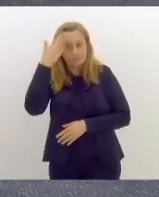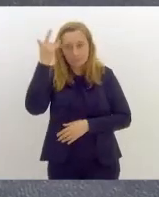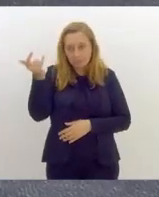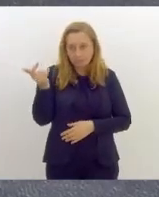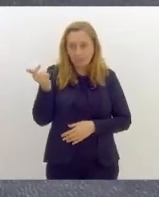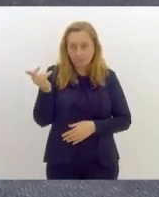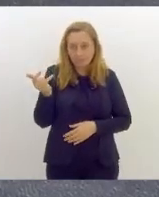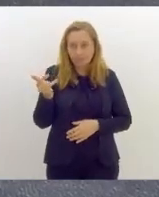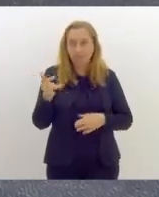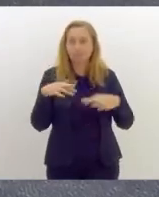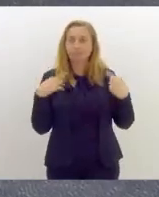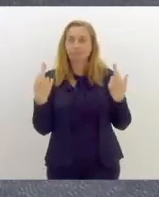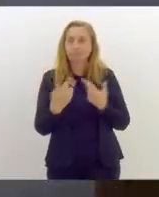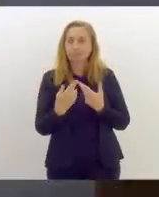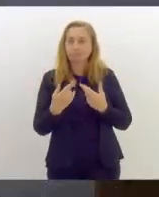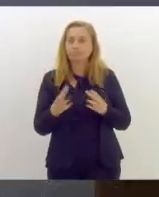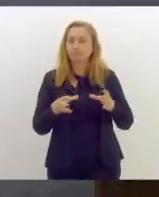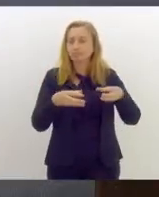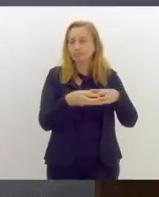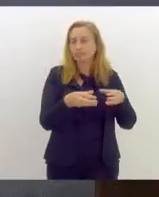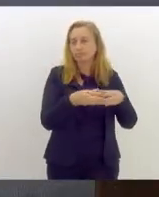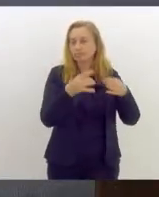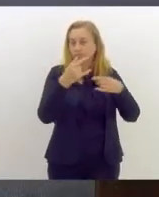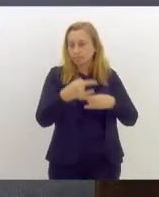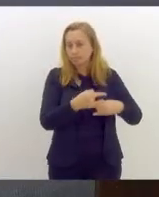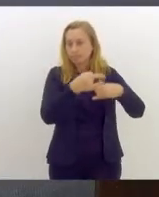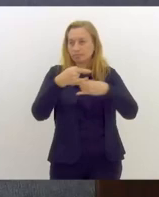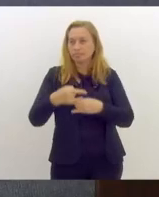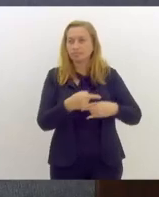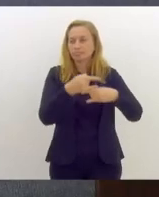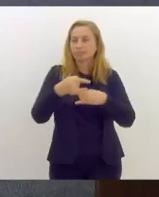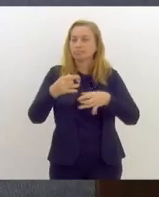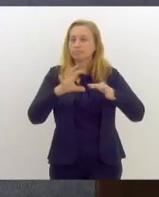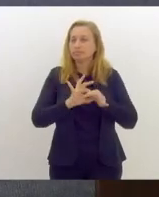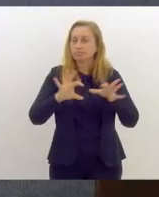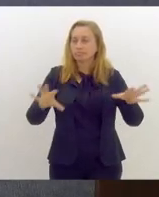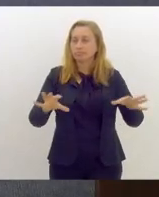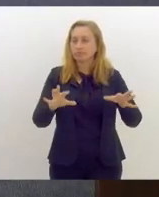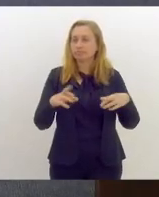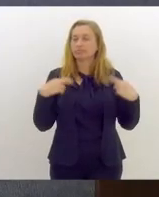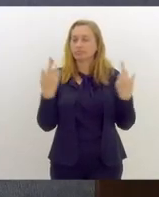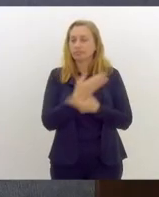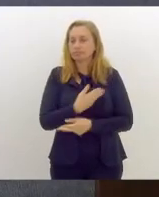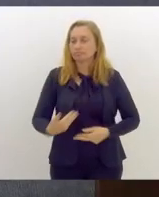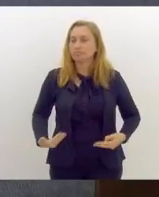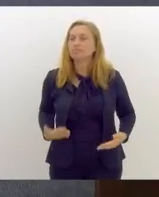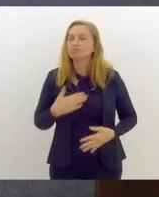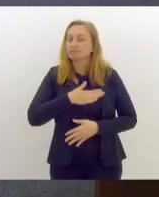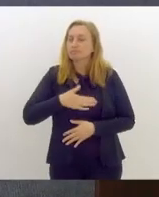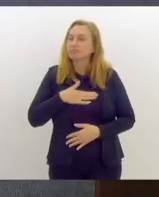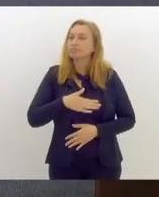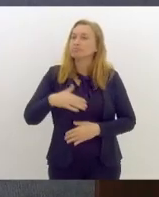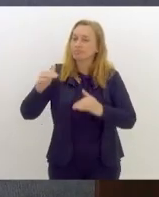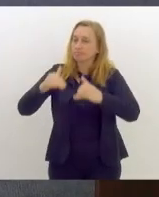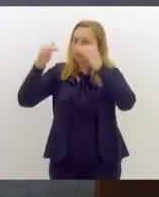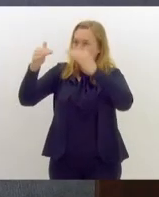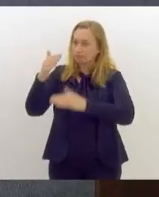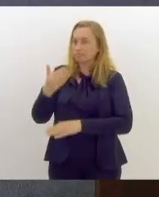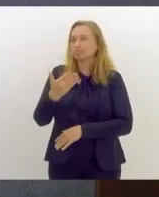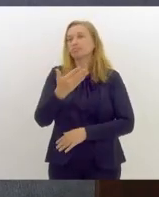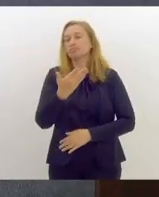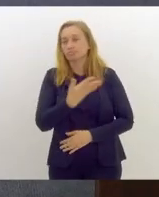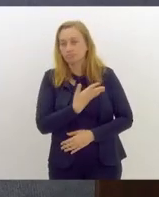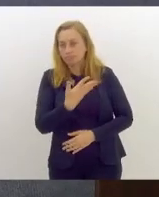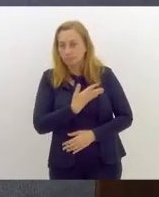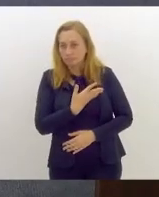essa essa reunião da comissão por Zoom e foi deliberada essa audiência pública Gostaria muito que não só vossa excelência mas tudo só empenho